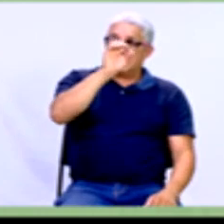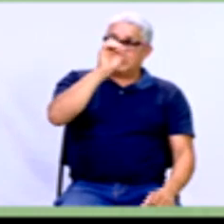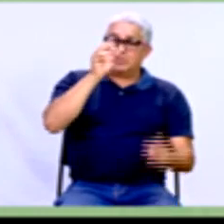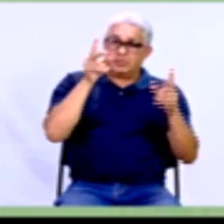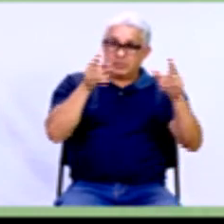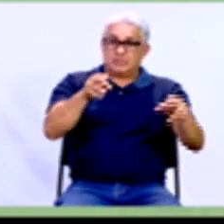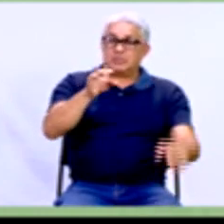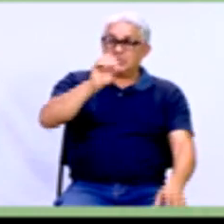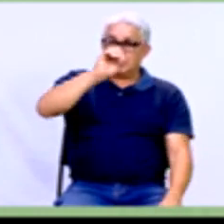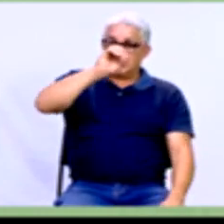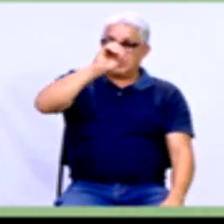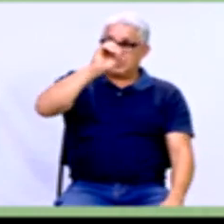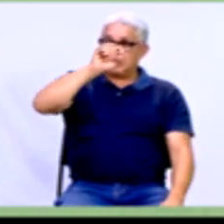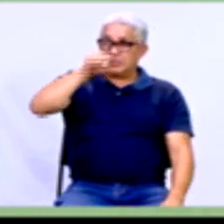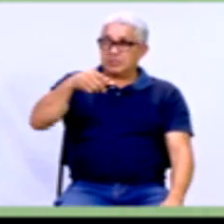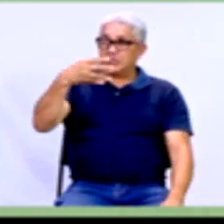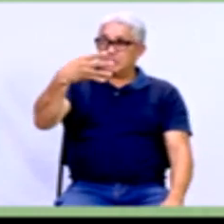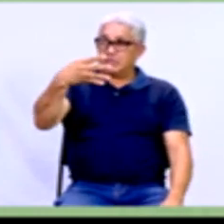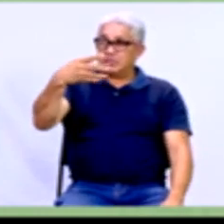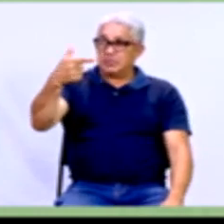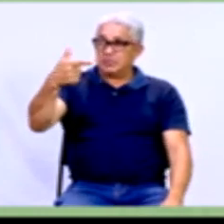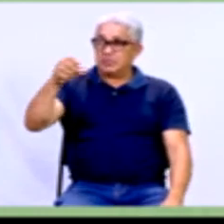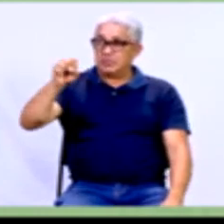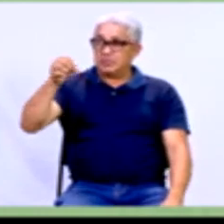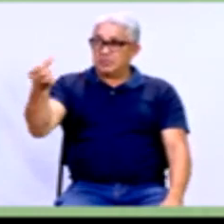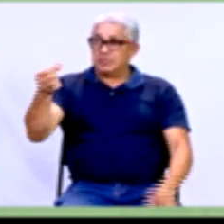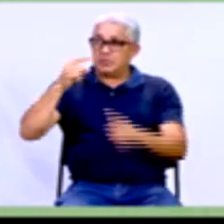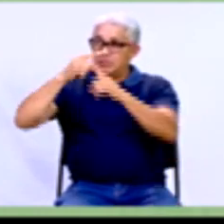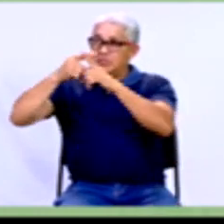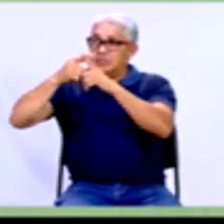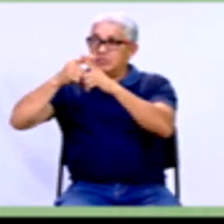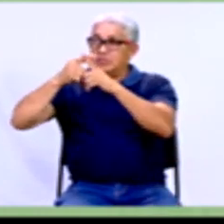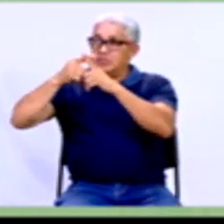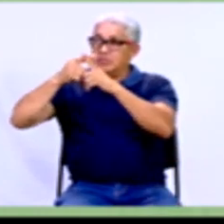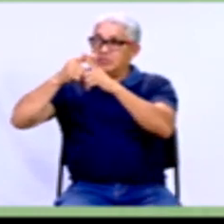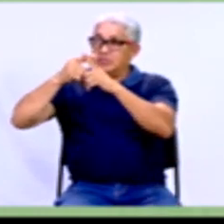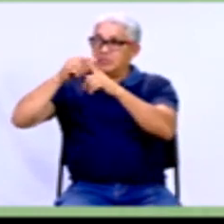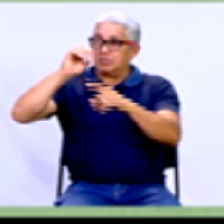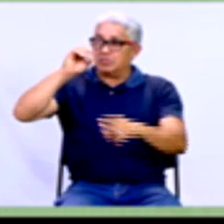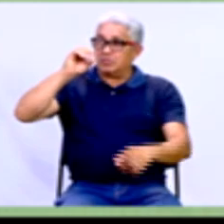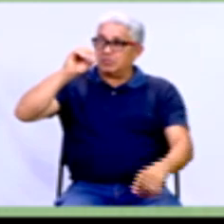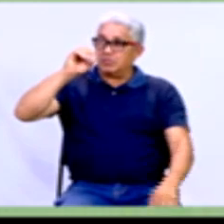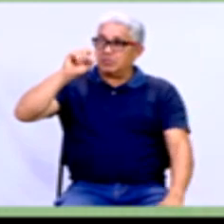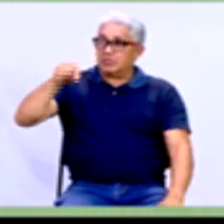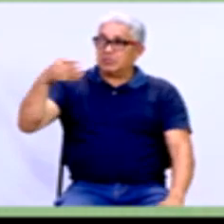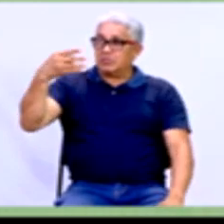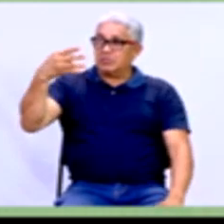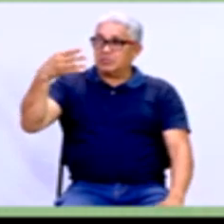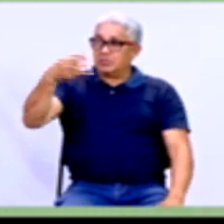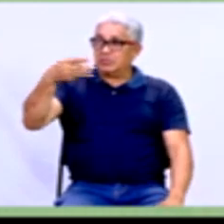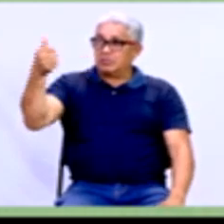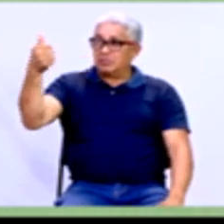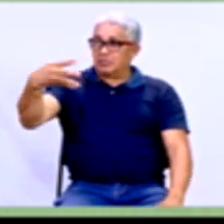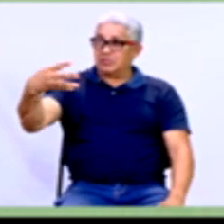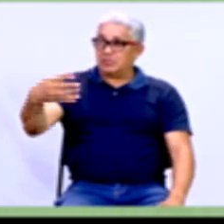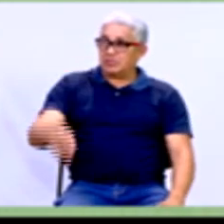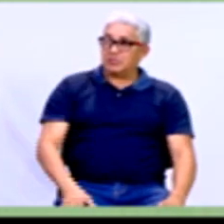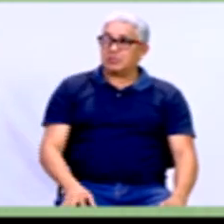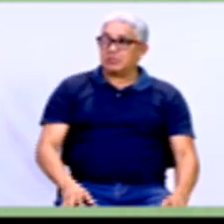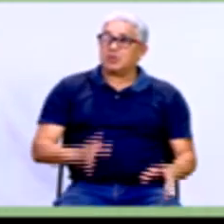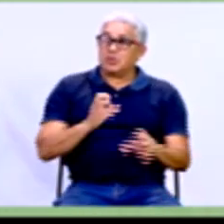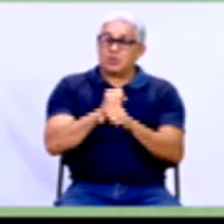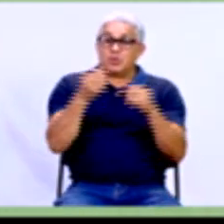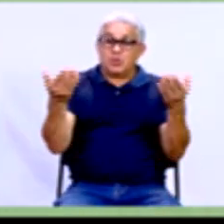encontrou, vezes x mais o b, que a gente encontrou também. Então, essa é a nossa equação. Olha o que a gente vai fazer com essa equação